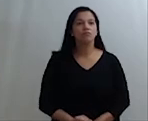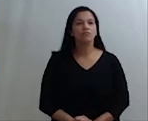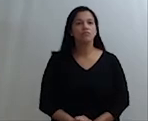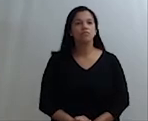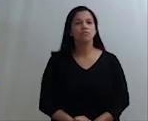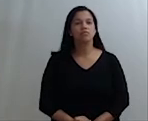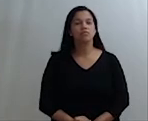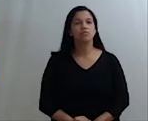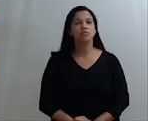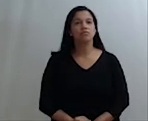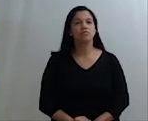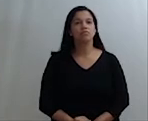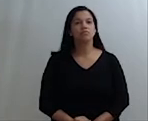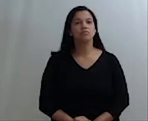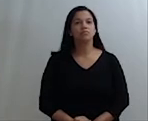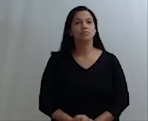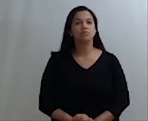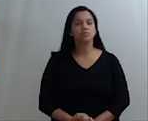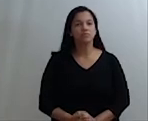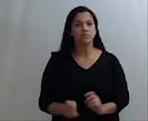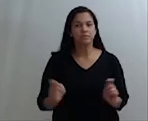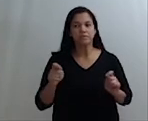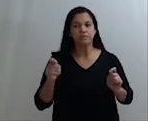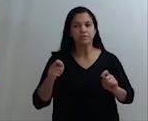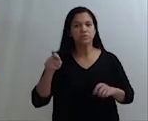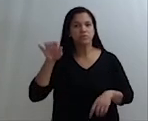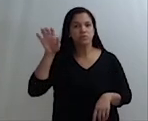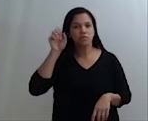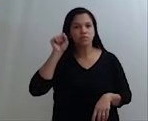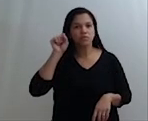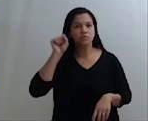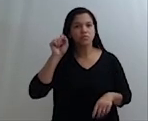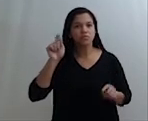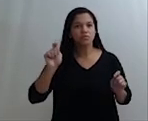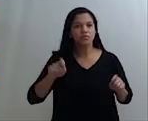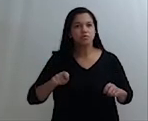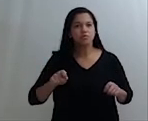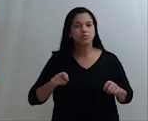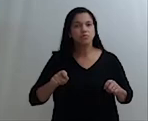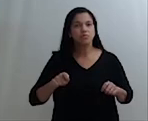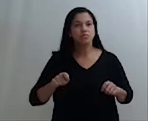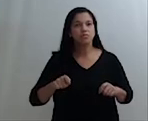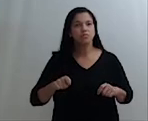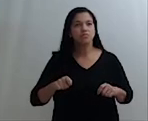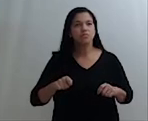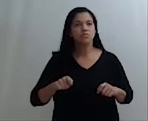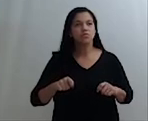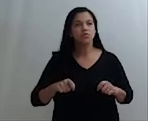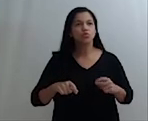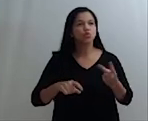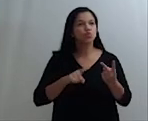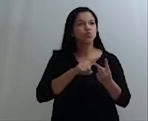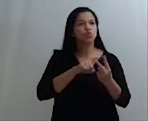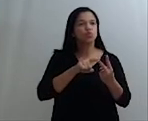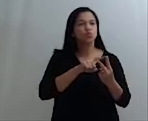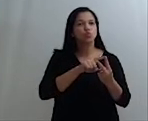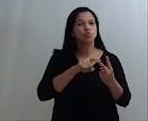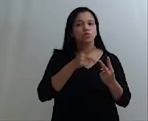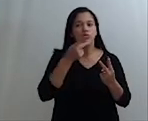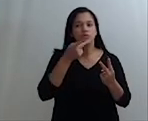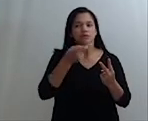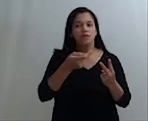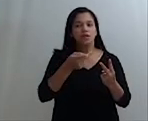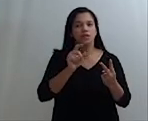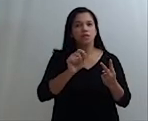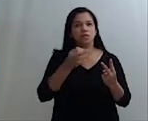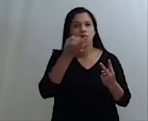excelência me ouve ouço ouço sim é que tem dois indicados para sustentação Boa tarde Senor Presidente Boa